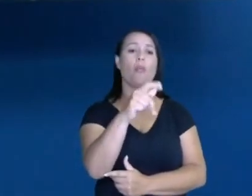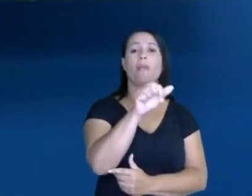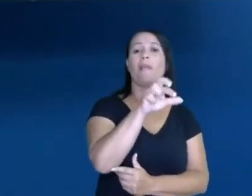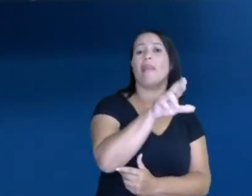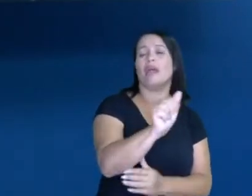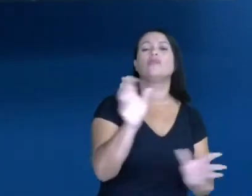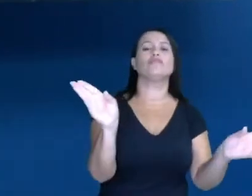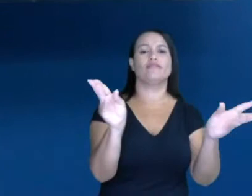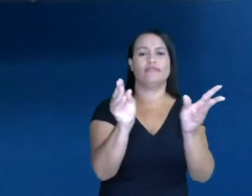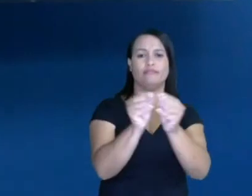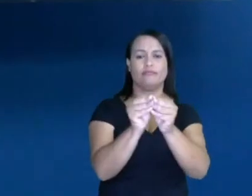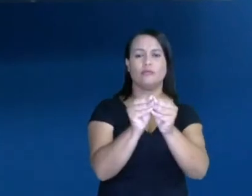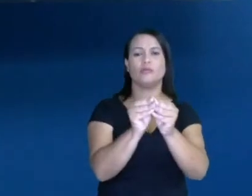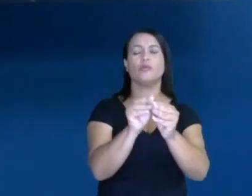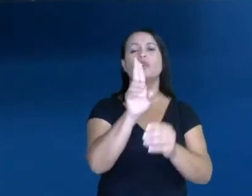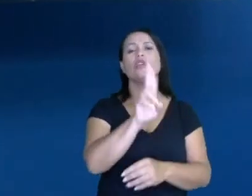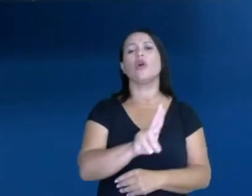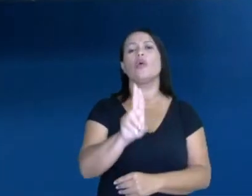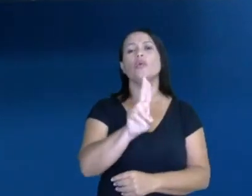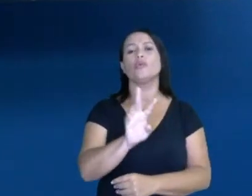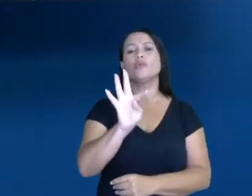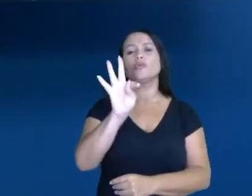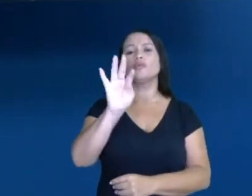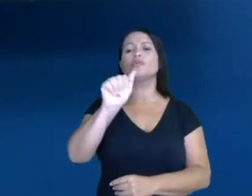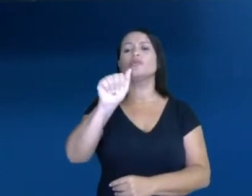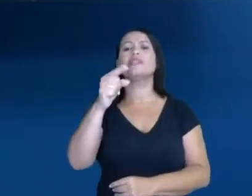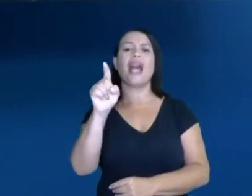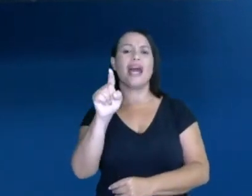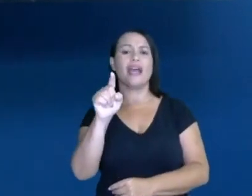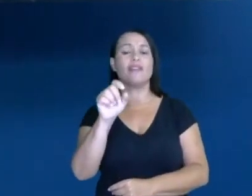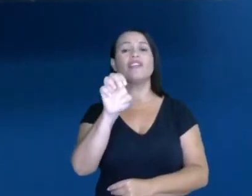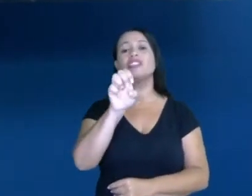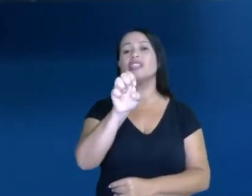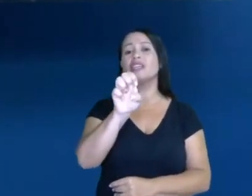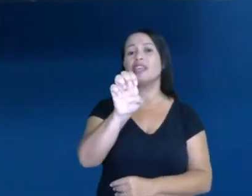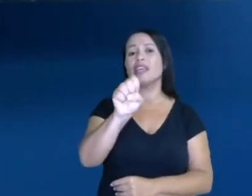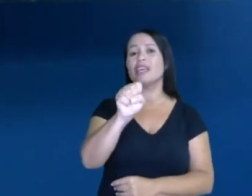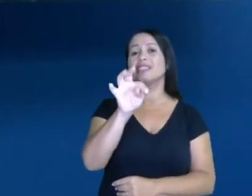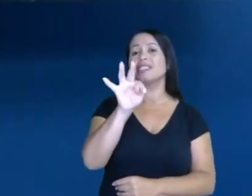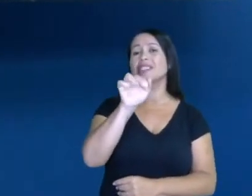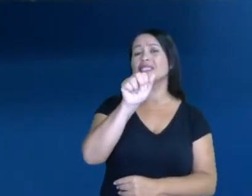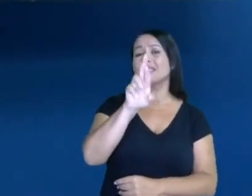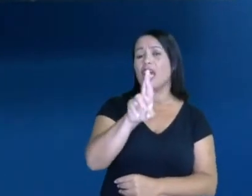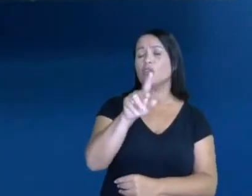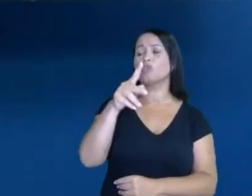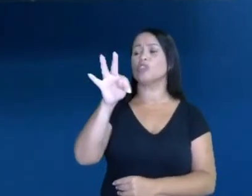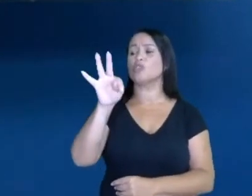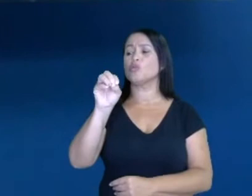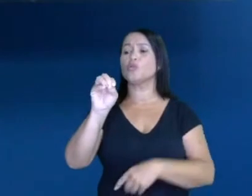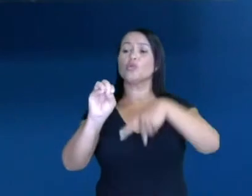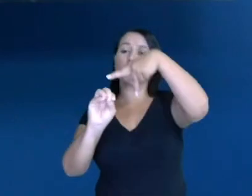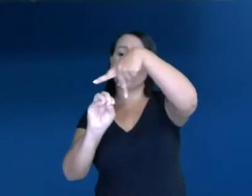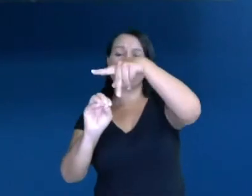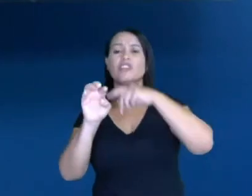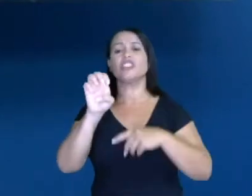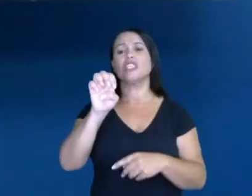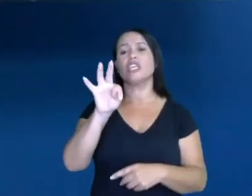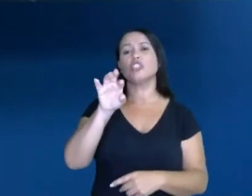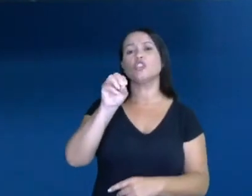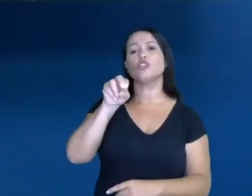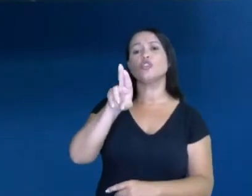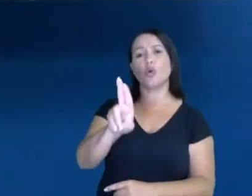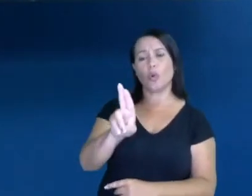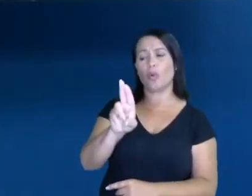fazendo uma abreviação. Quando eu utilizo o tá em vez de estar. Quando eu utilizo o tô em vez de estou. Quando